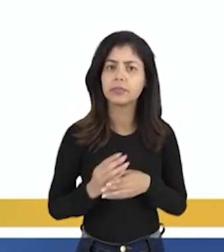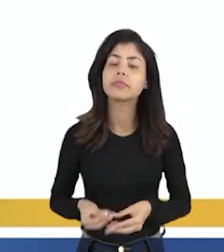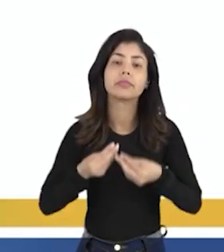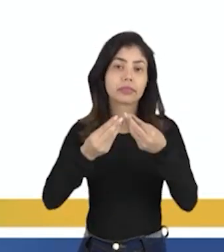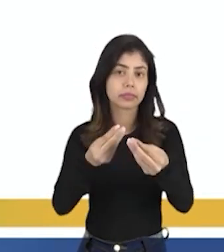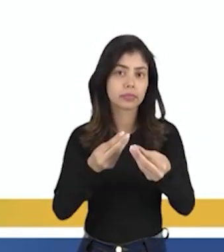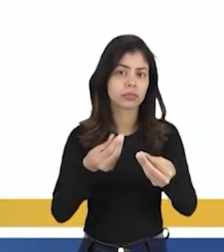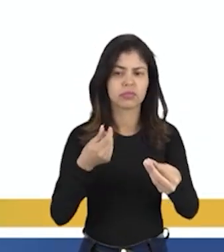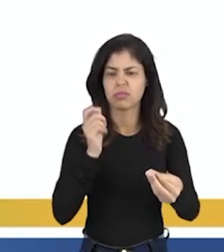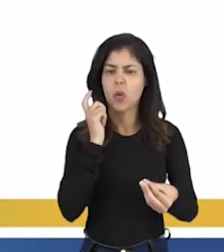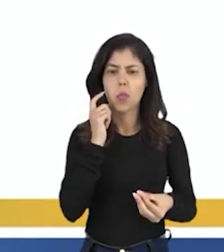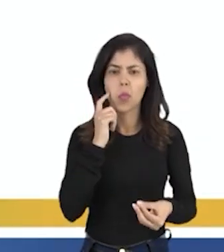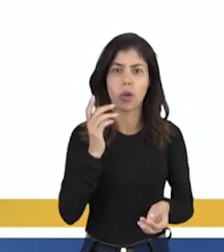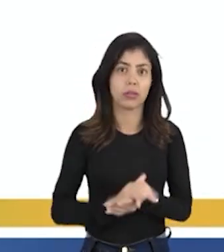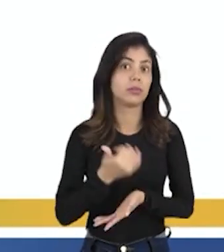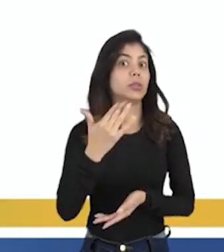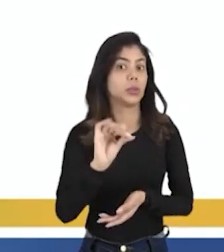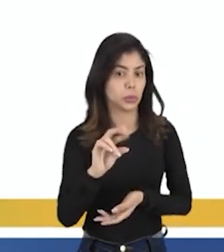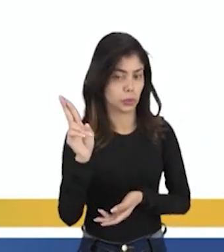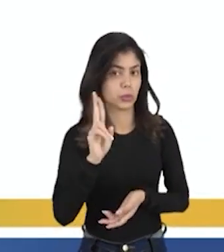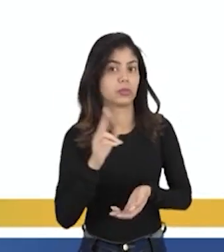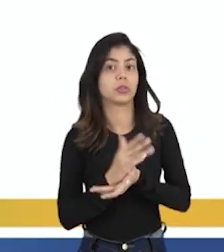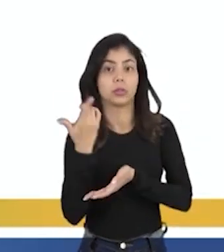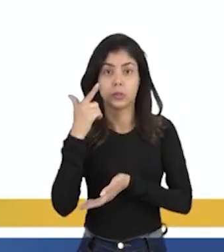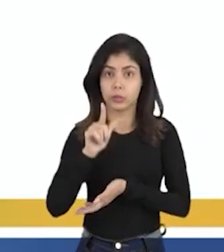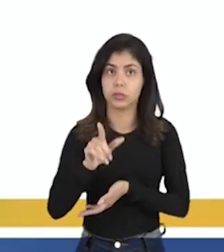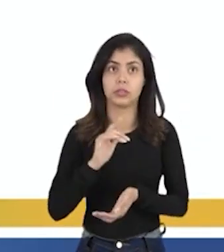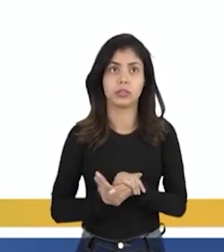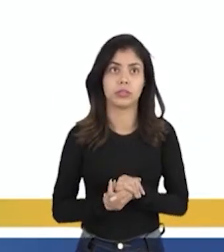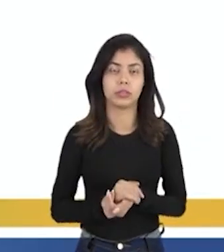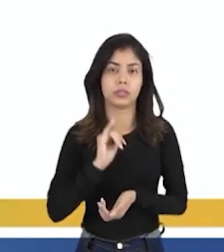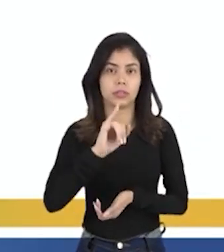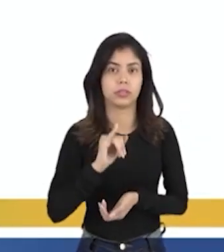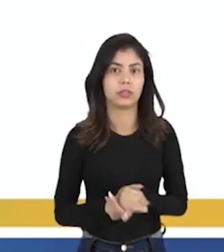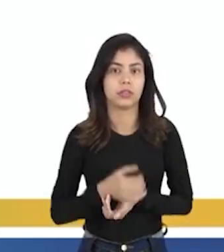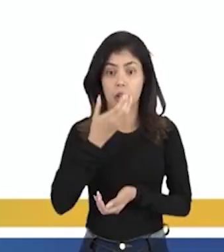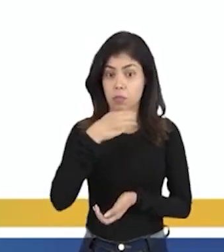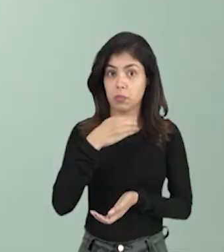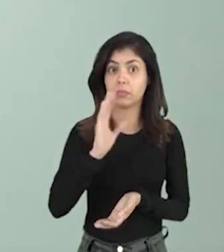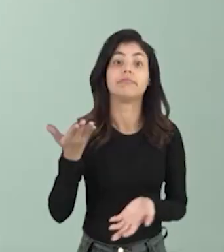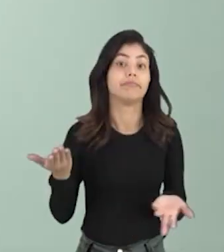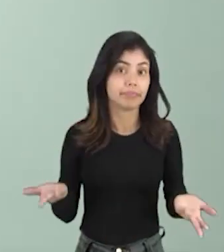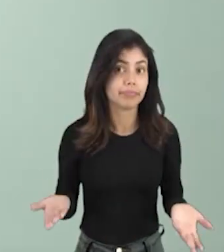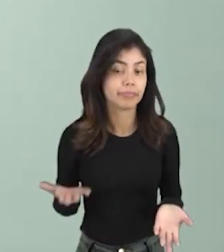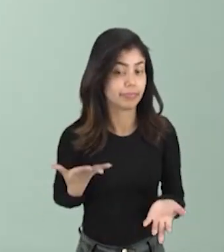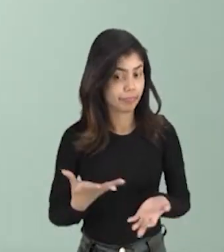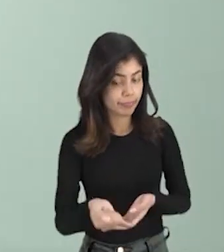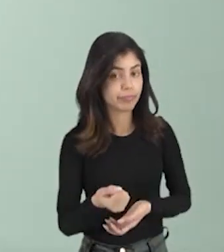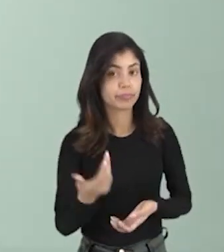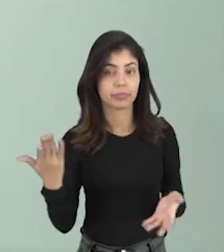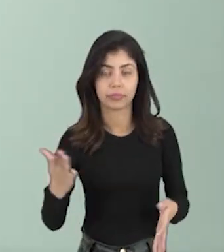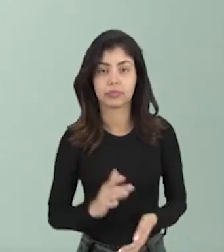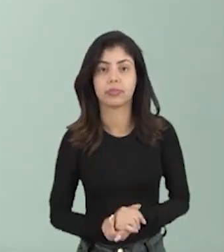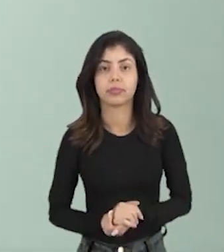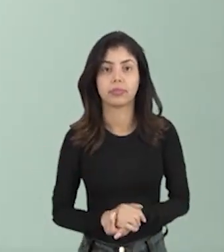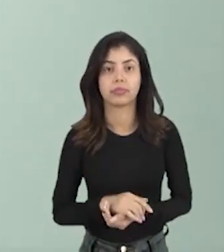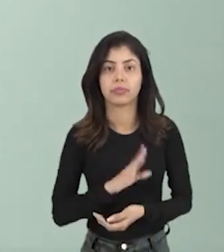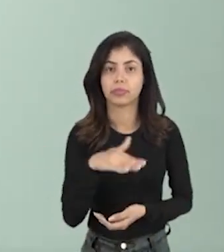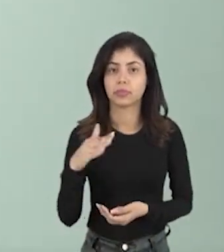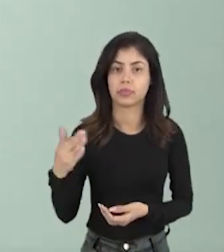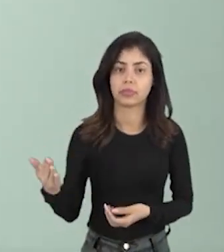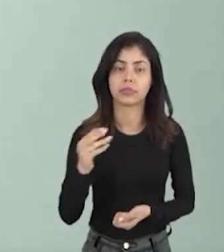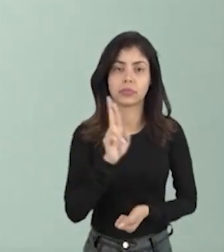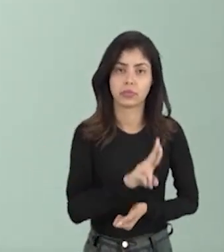toma essa bala. Não, mas com mais R$10 você ganha um iPhone. E aí, você não iria pegar? Então, é